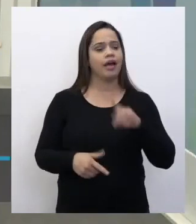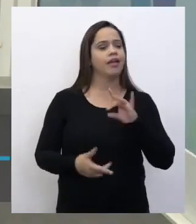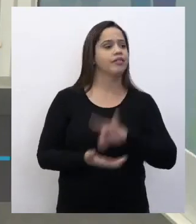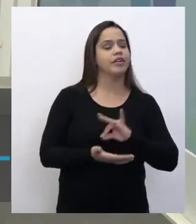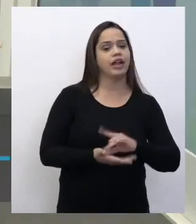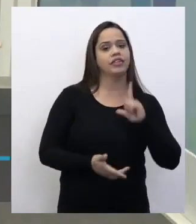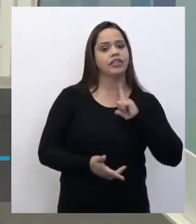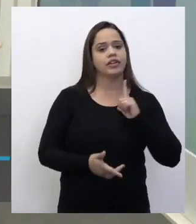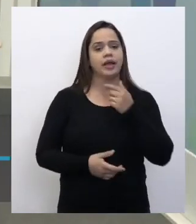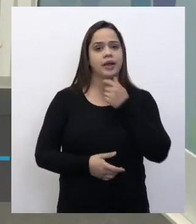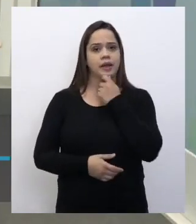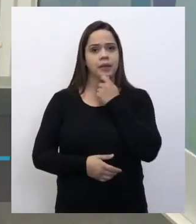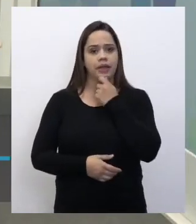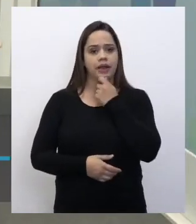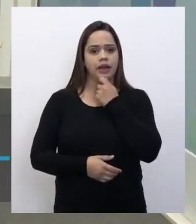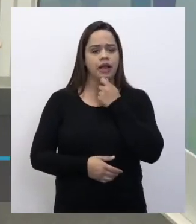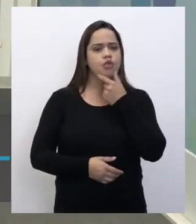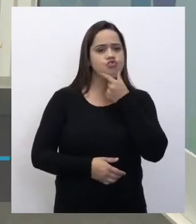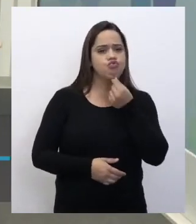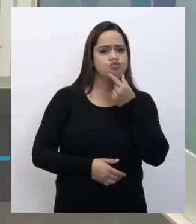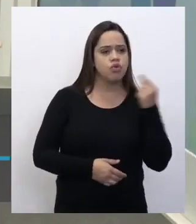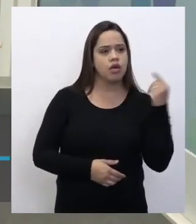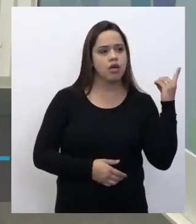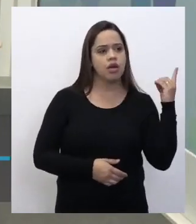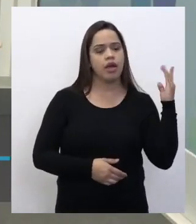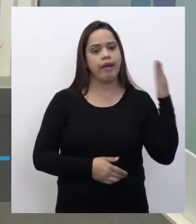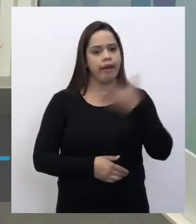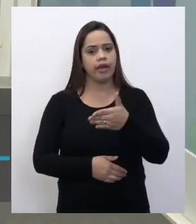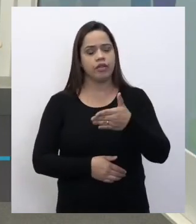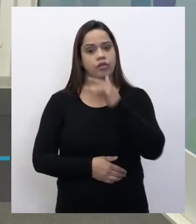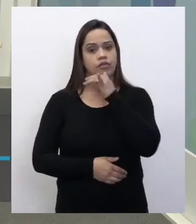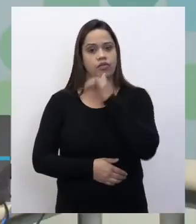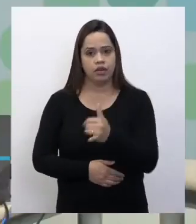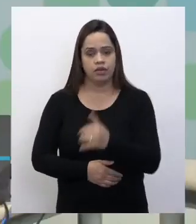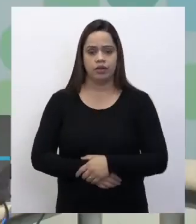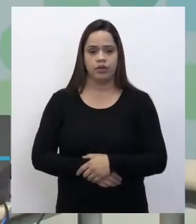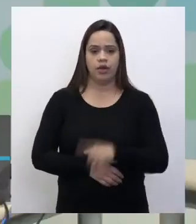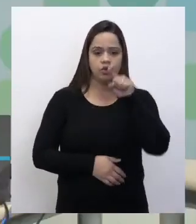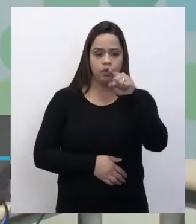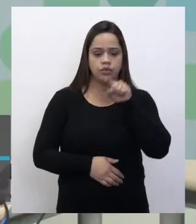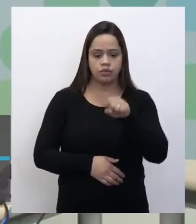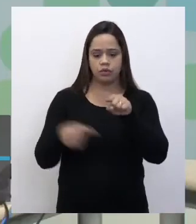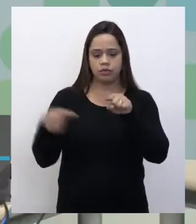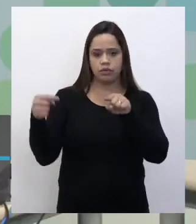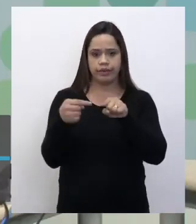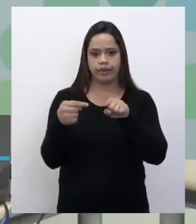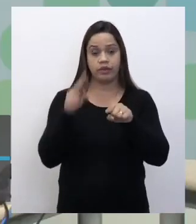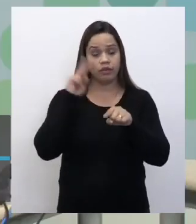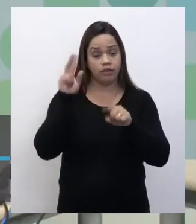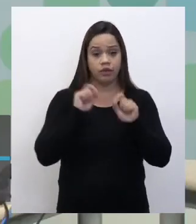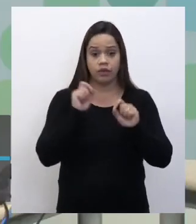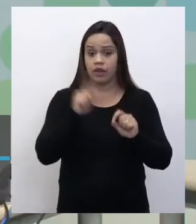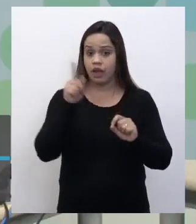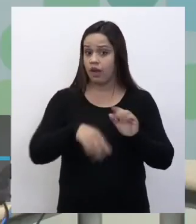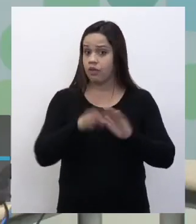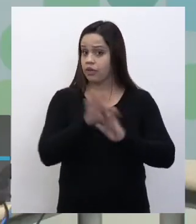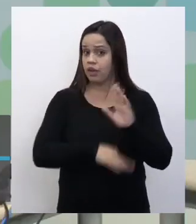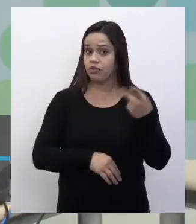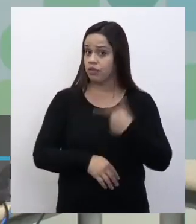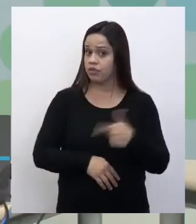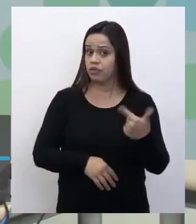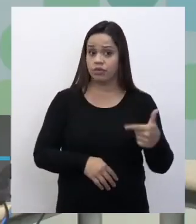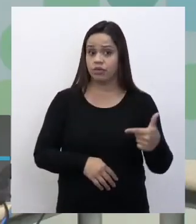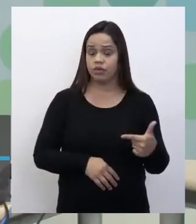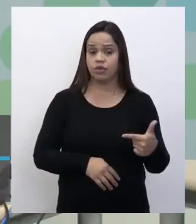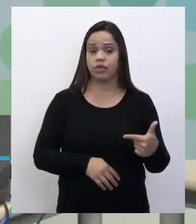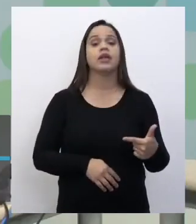tem lá, né? Fulano entrou na cena e disse, dois Isso. pontos, aí vem um travessão depois. E vocês estão vendo que aqui é um texto que não necessariamente